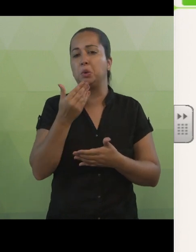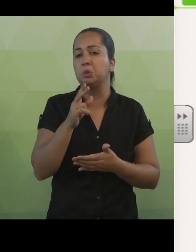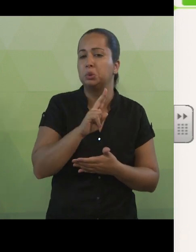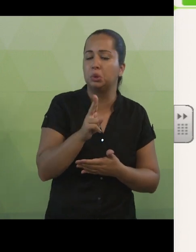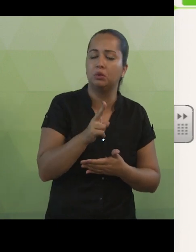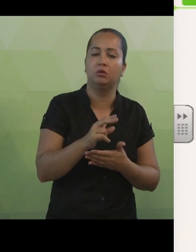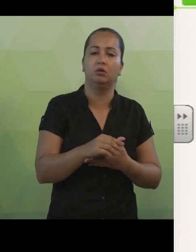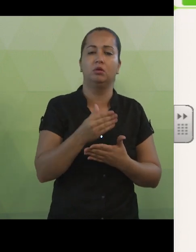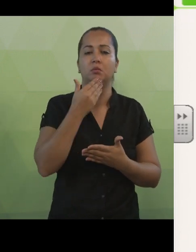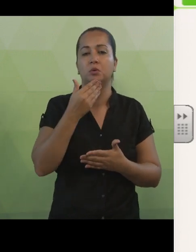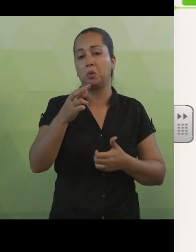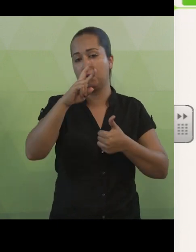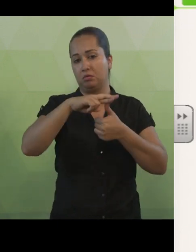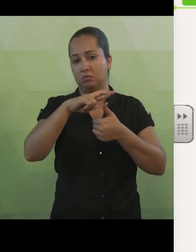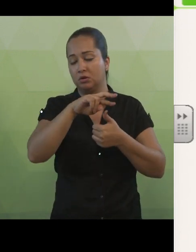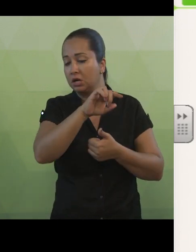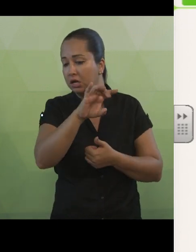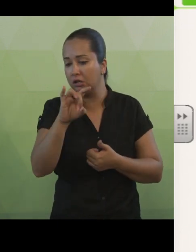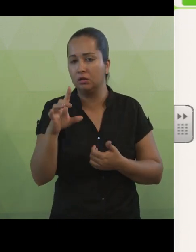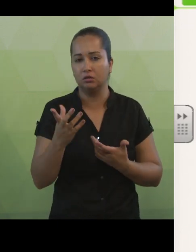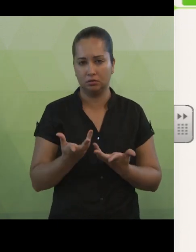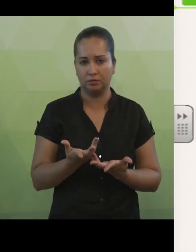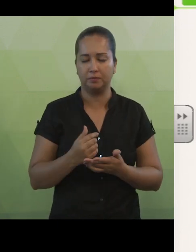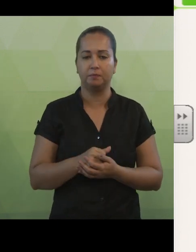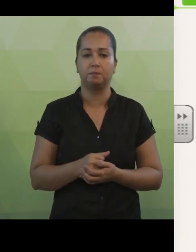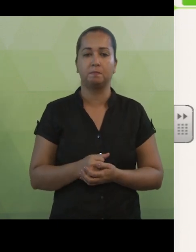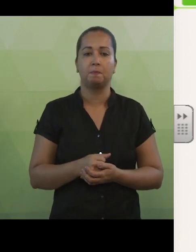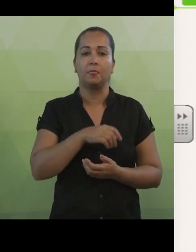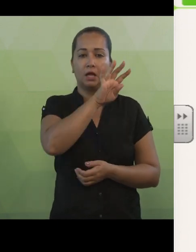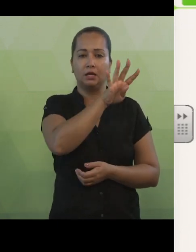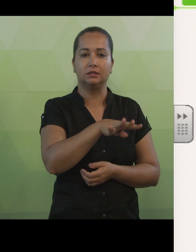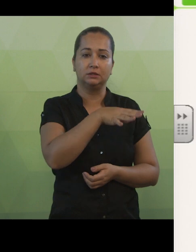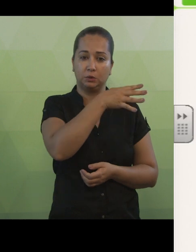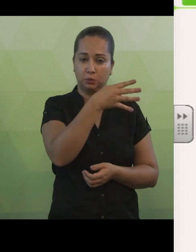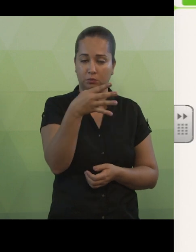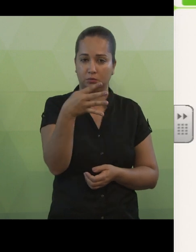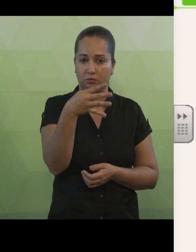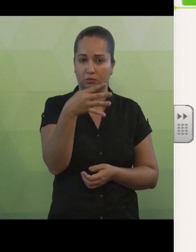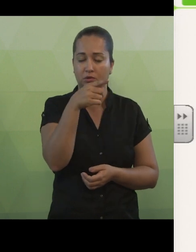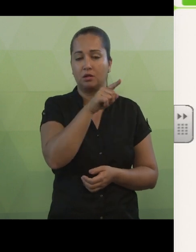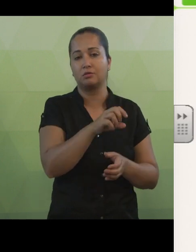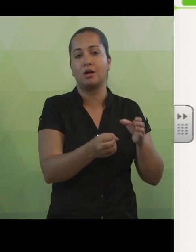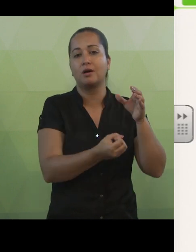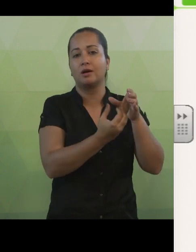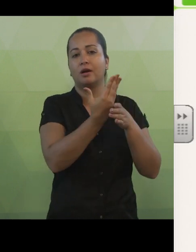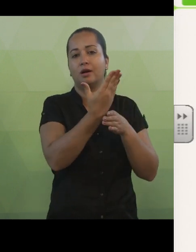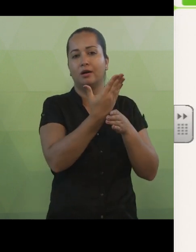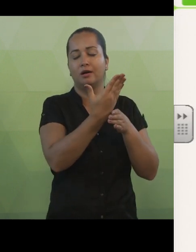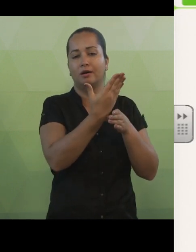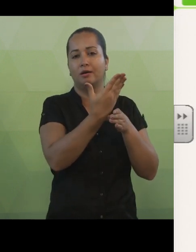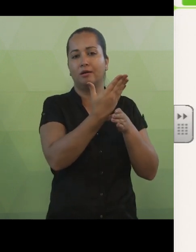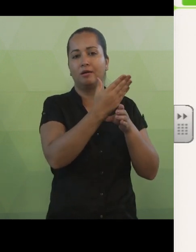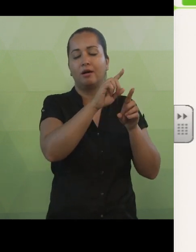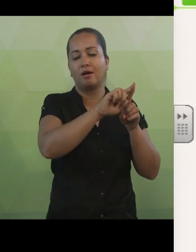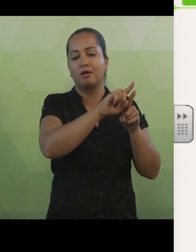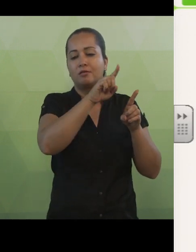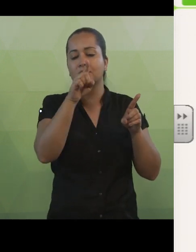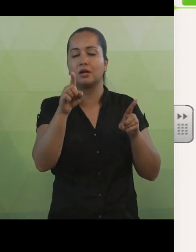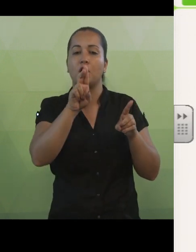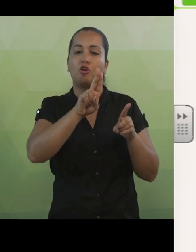Essa demanda de acesso público, em parte dos dados de uma tabela física, poderia ser resolvida com a criação de uma visão de nome de